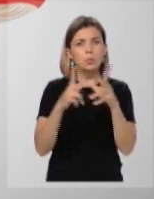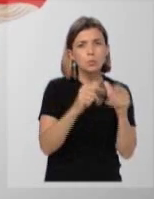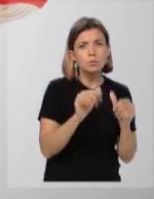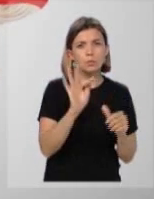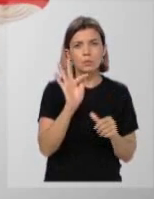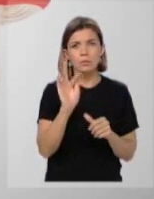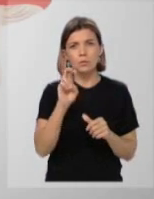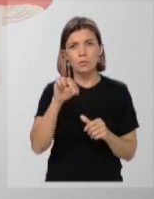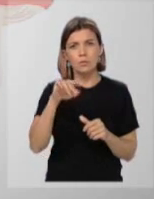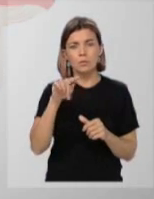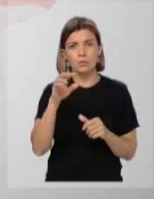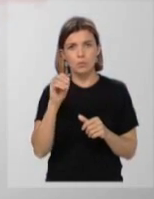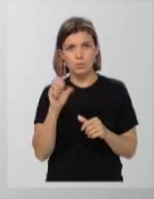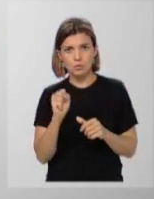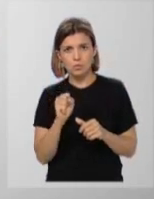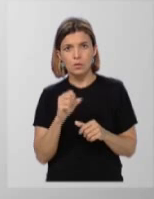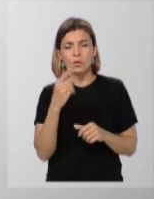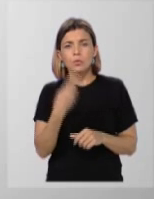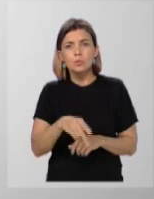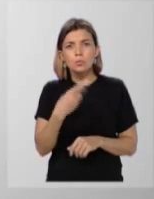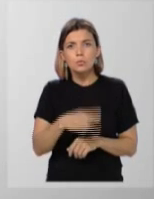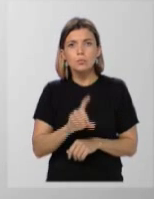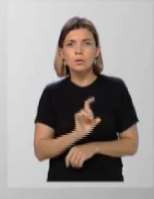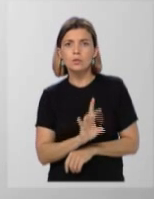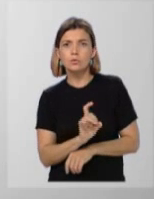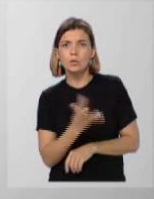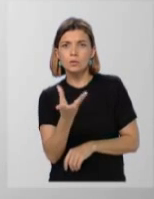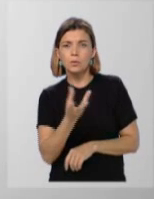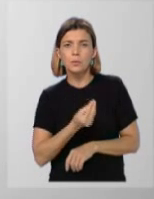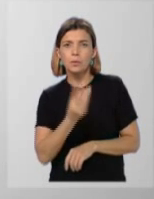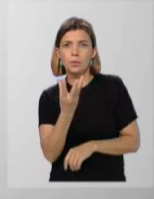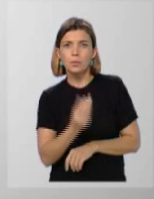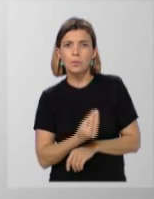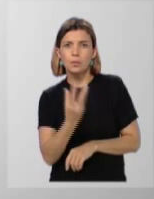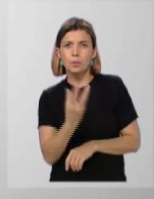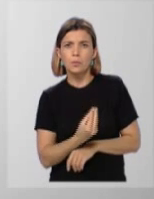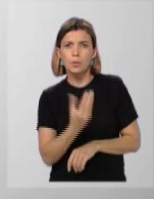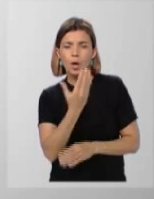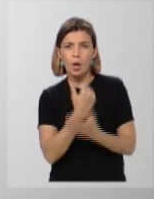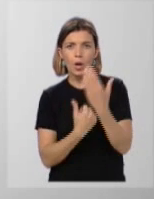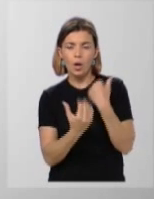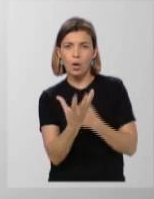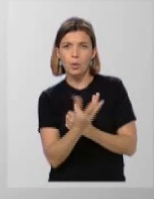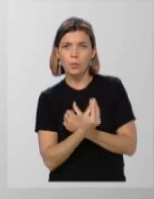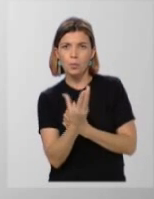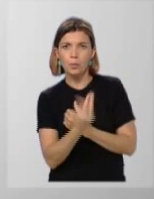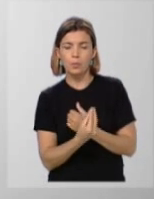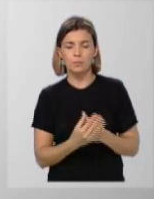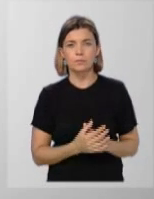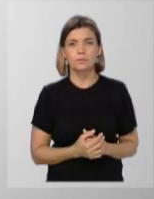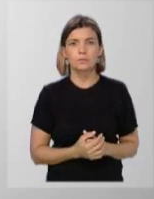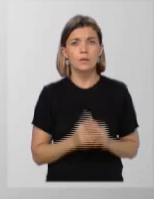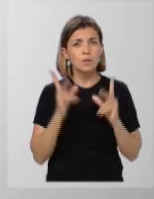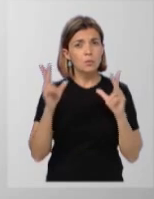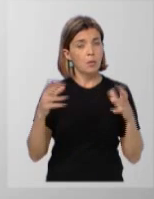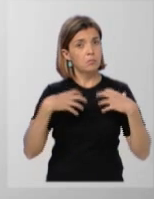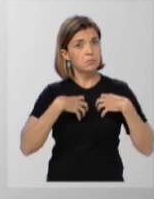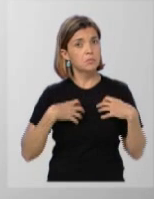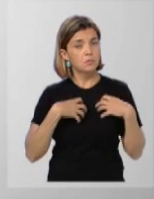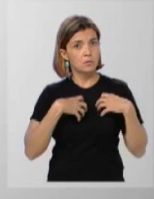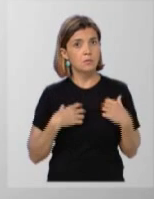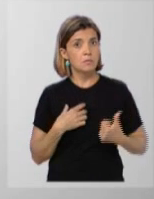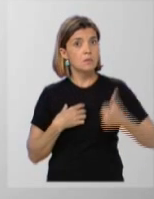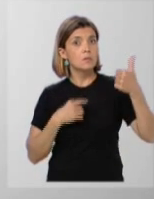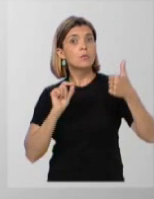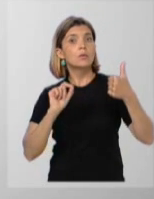Todos os fungos são heterótrofos. E a maior parte das espécies apresenta duas características comuns aos